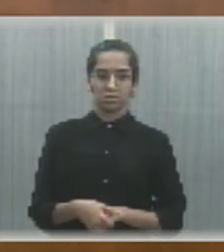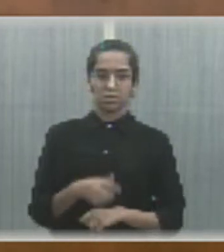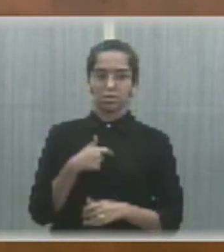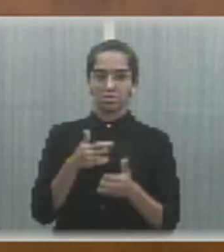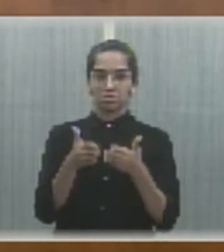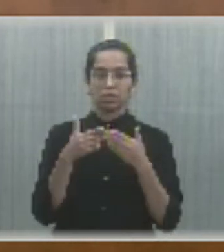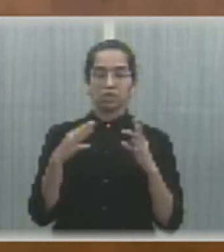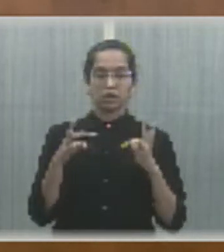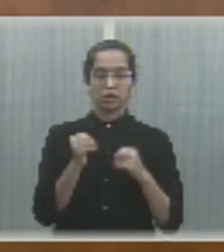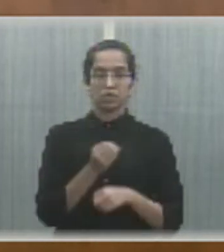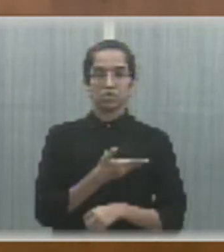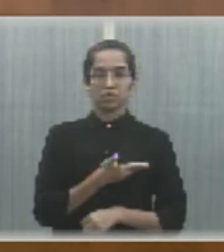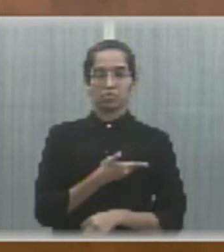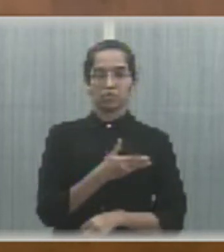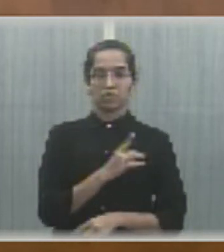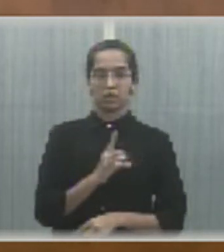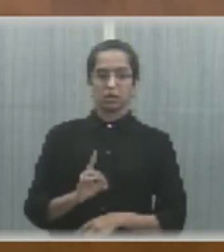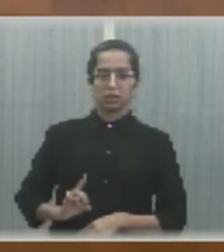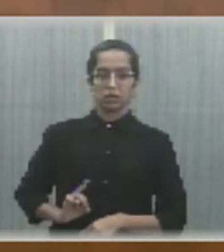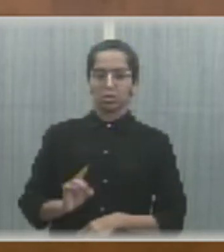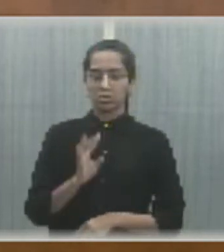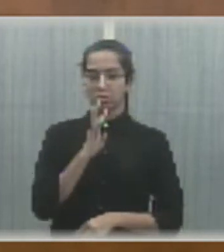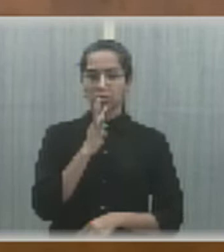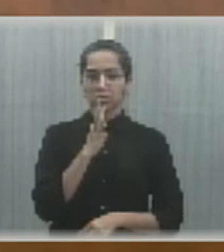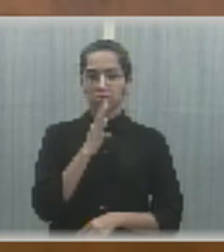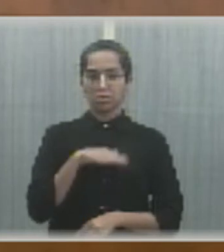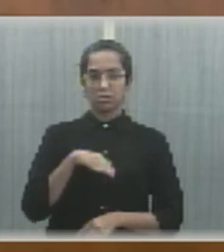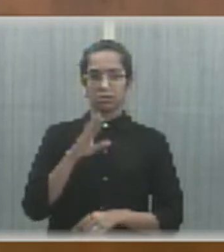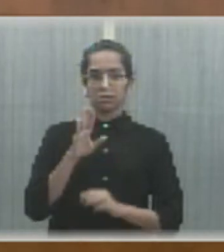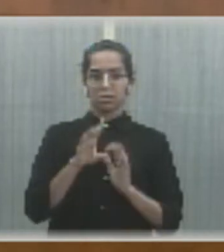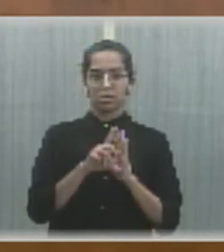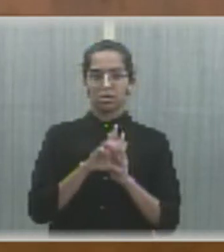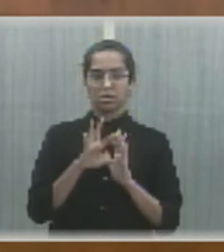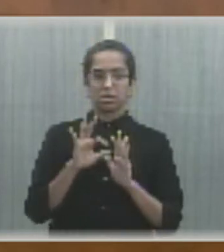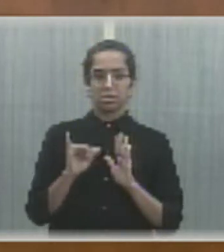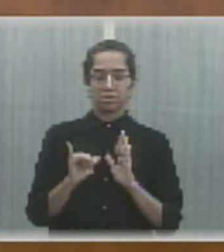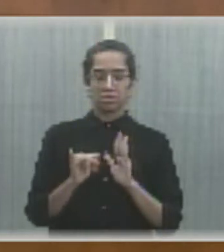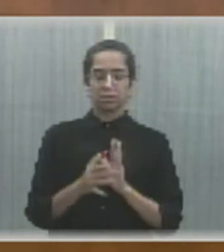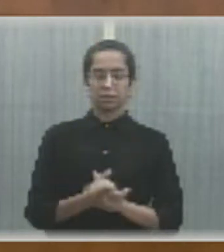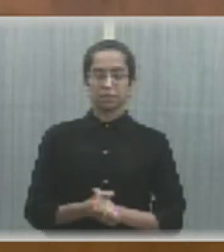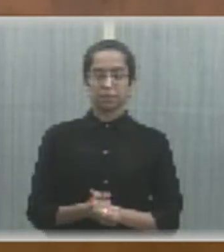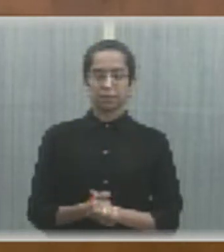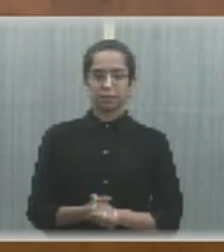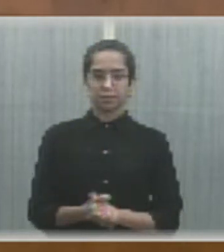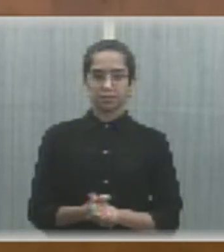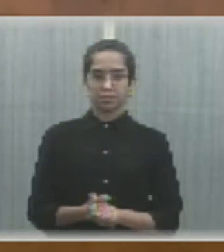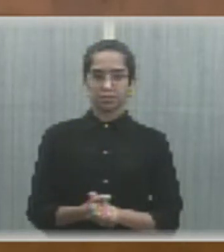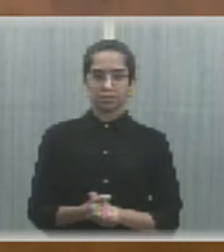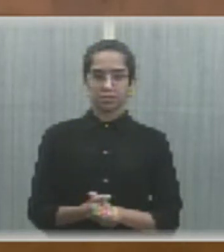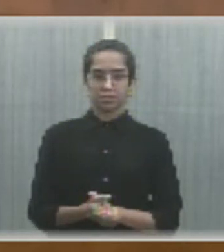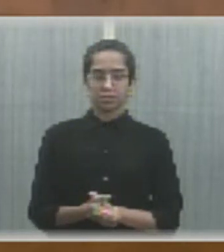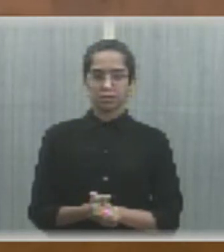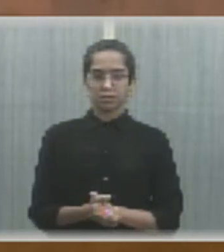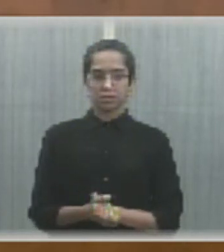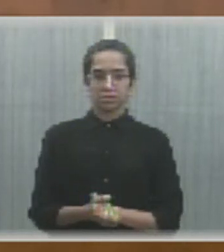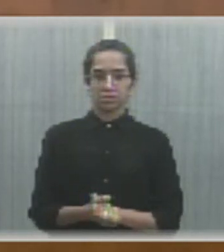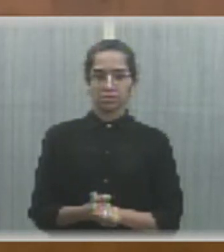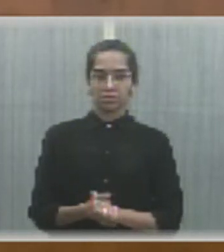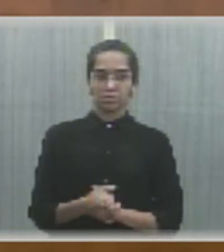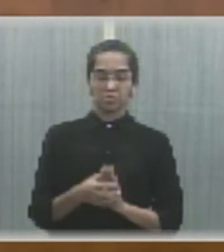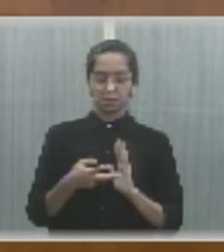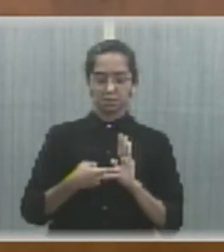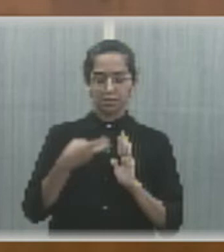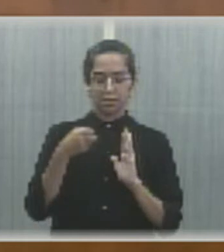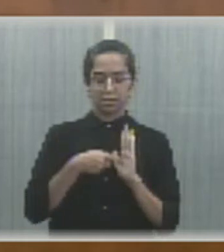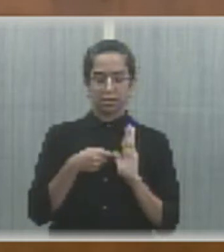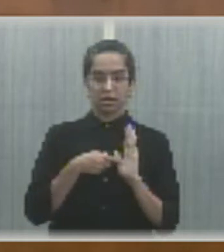colegas deputados que conheçam mais a lei, peço aos colegas deputados que recebam e vejam as contribuições